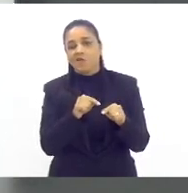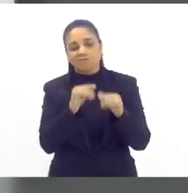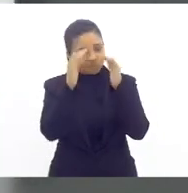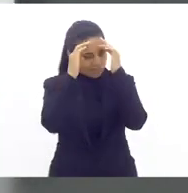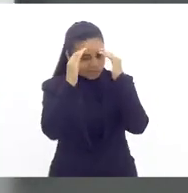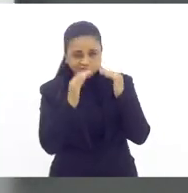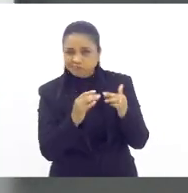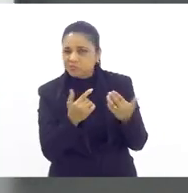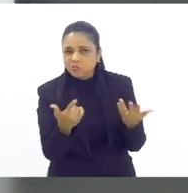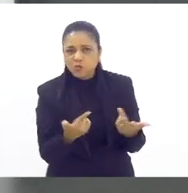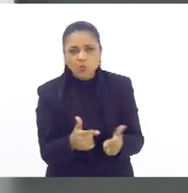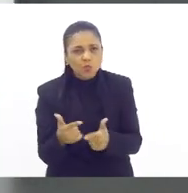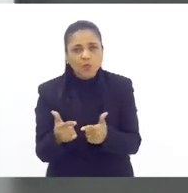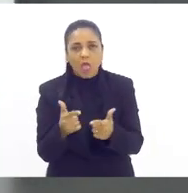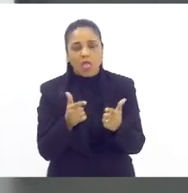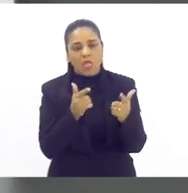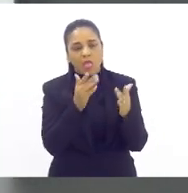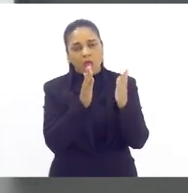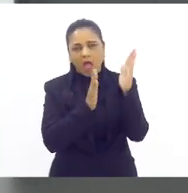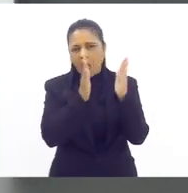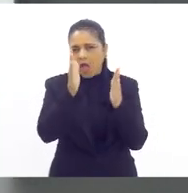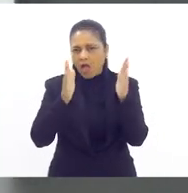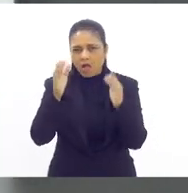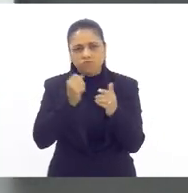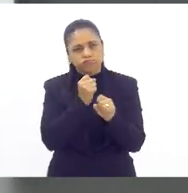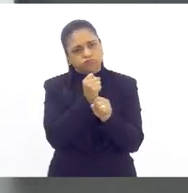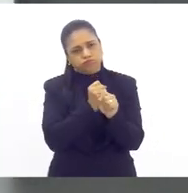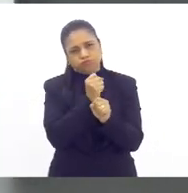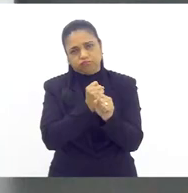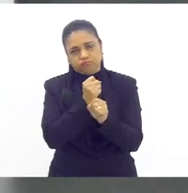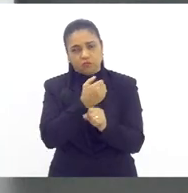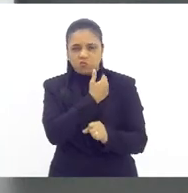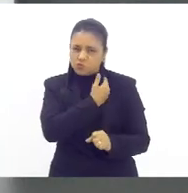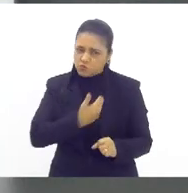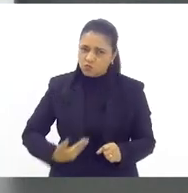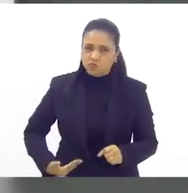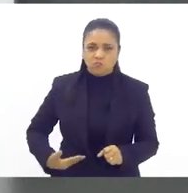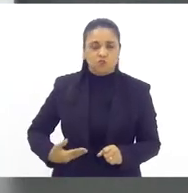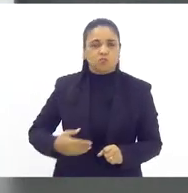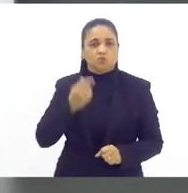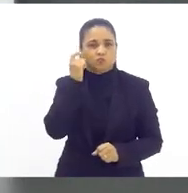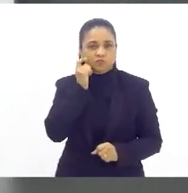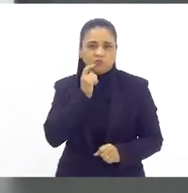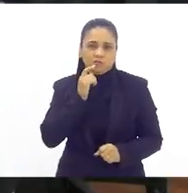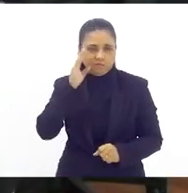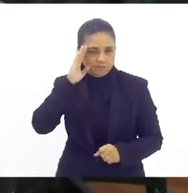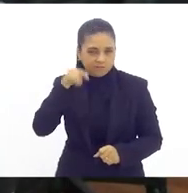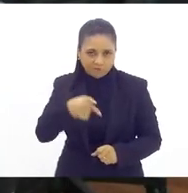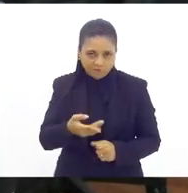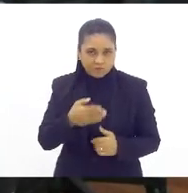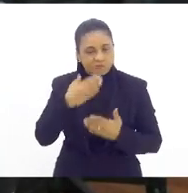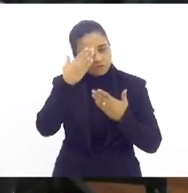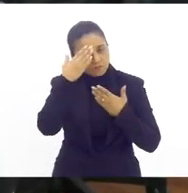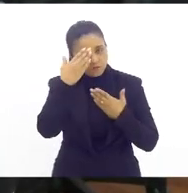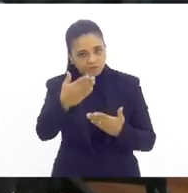desrespeitada ao longo dos anos inclusive no governo Claudio de Castro Muito obrigado